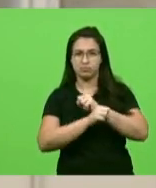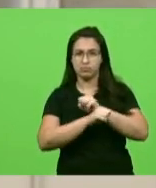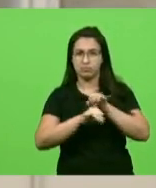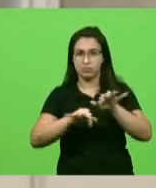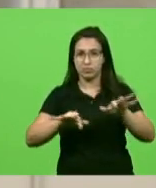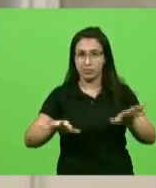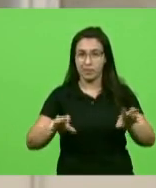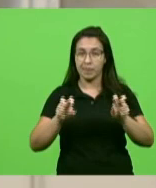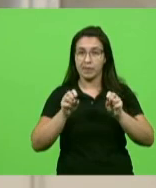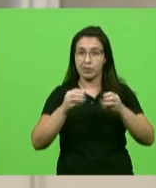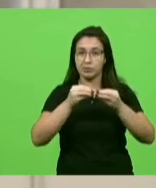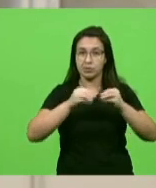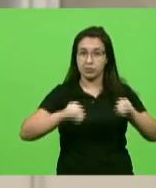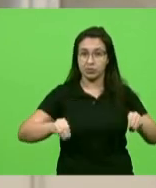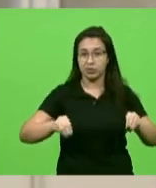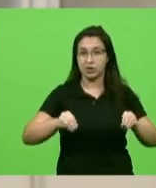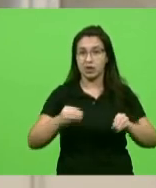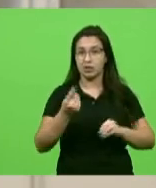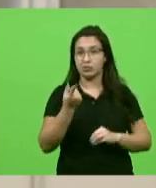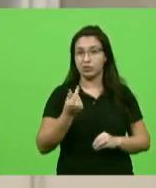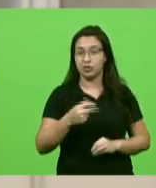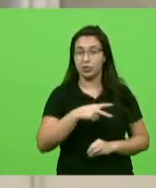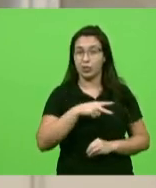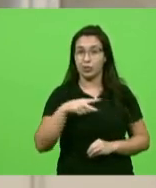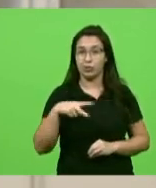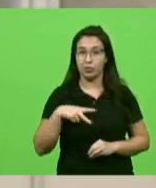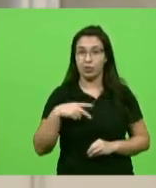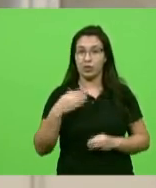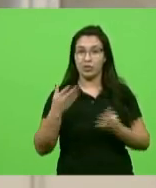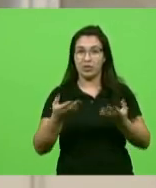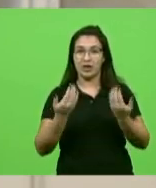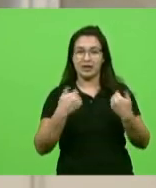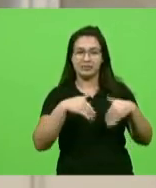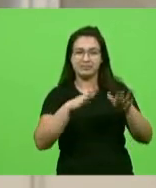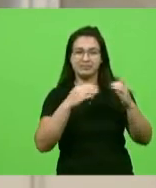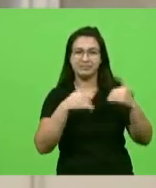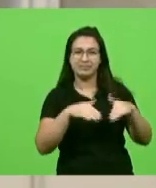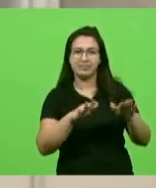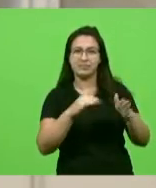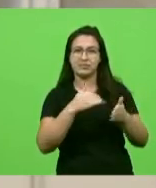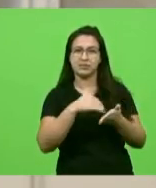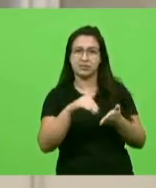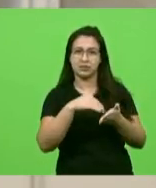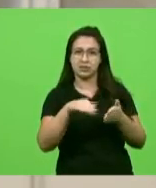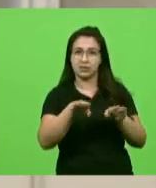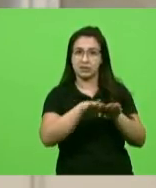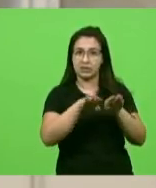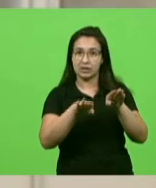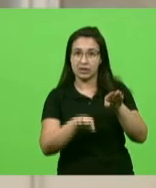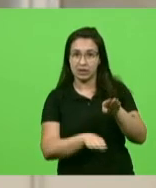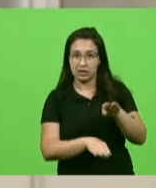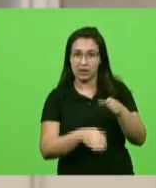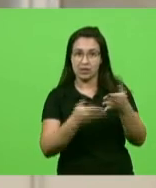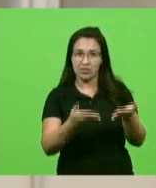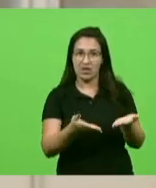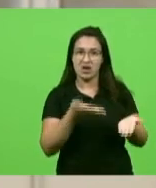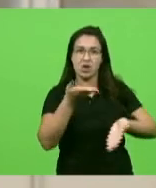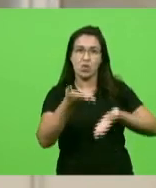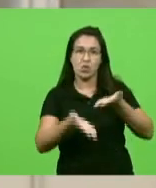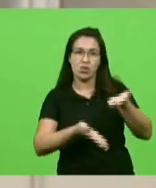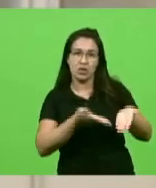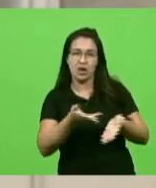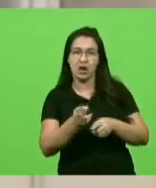cofres públicos ao relegar é exclusivamente aos subordinados hierárquicos usados de zelar